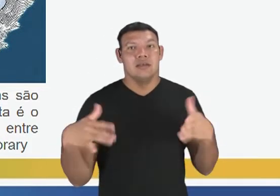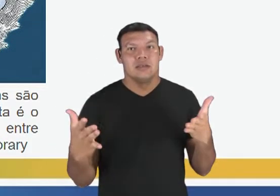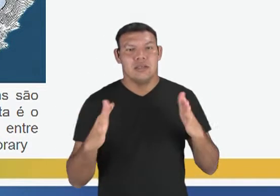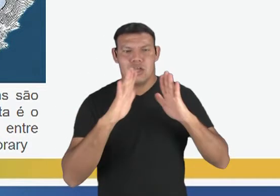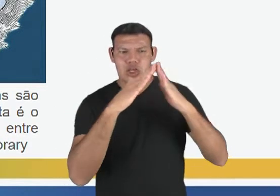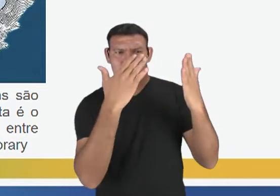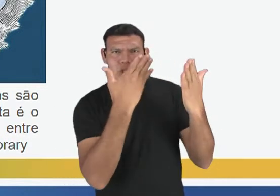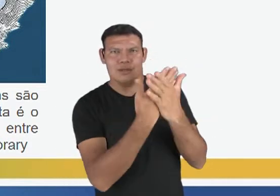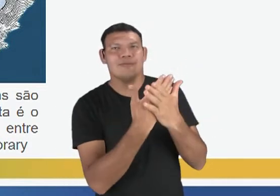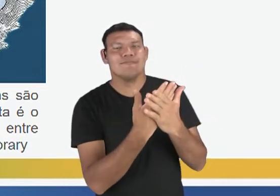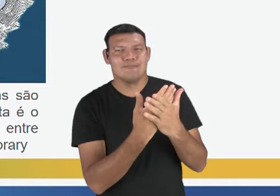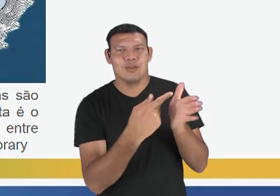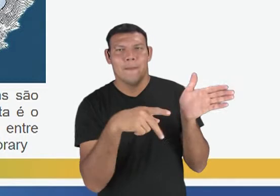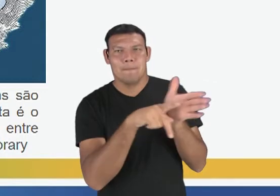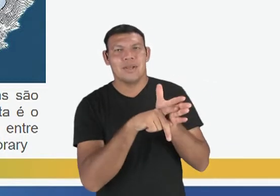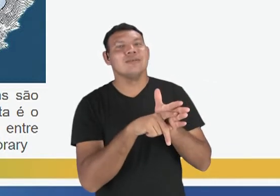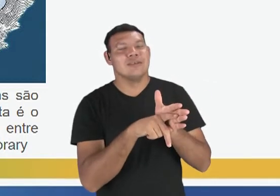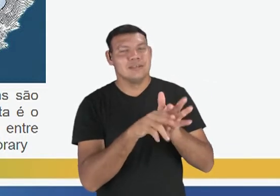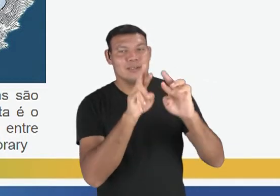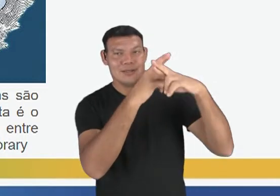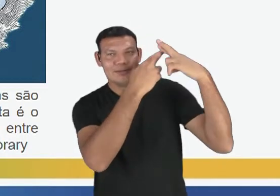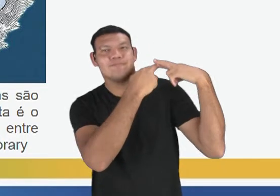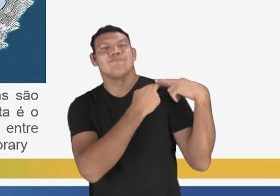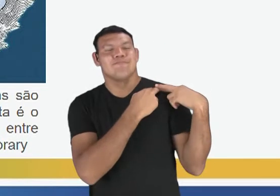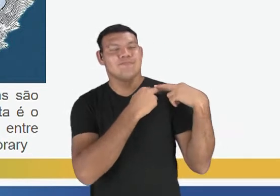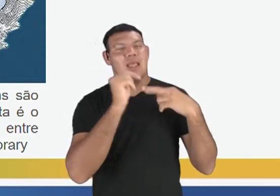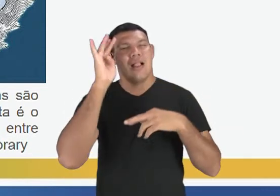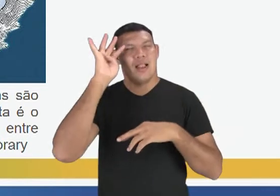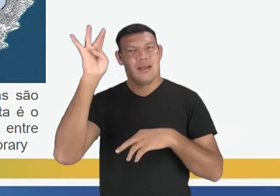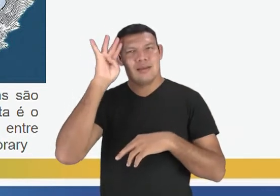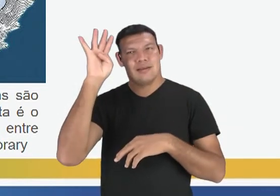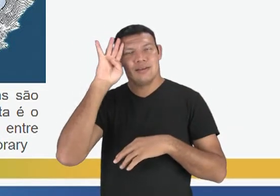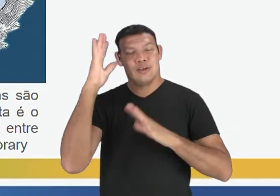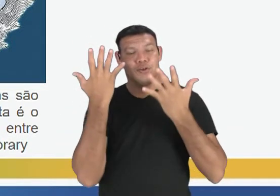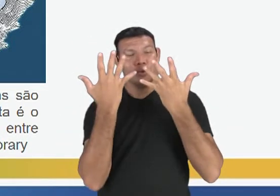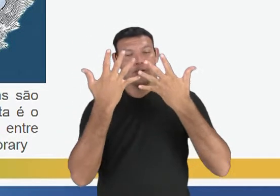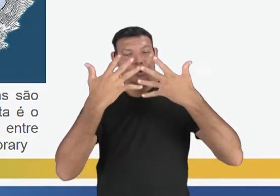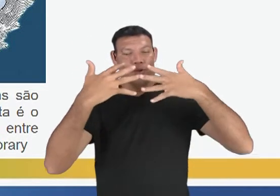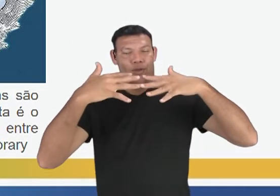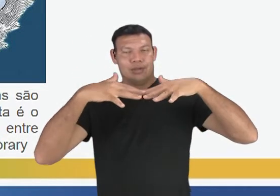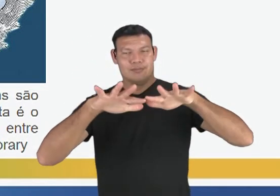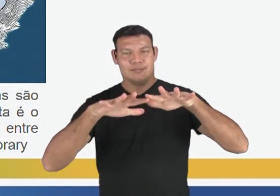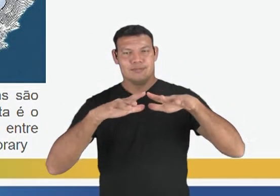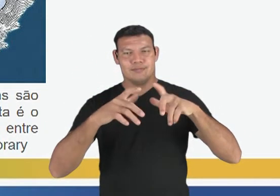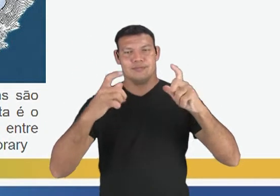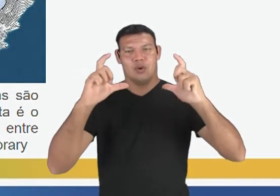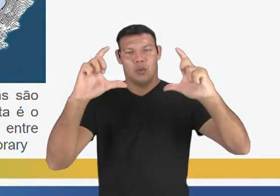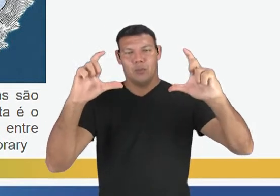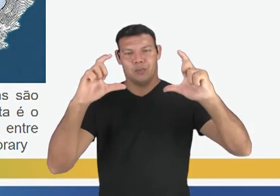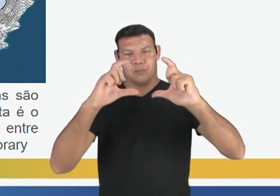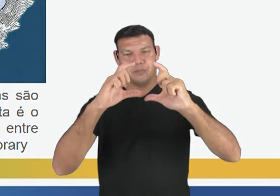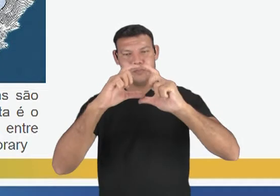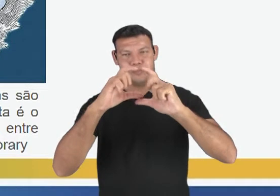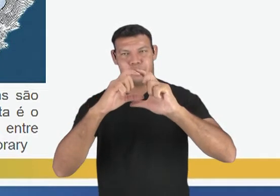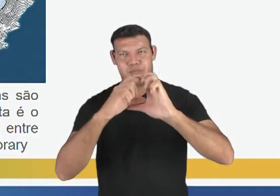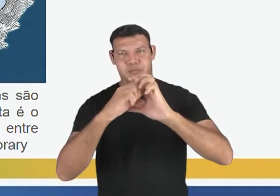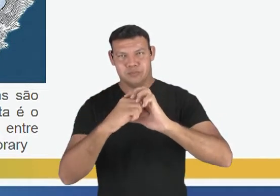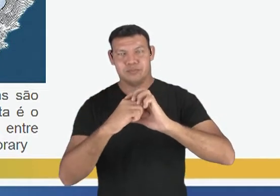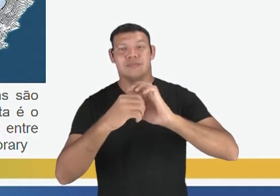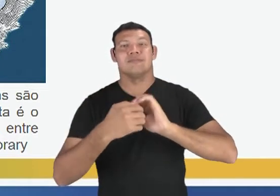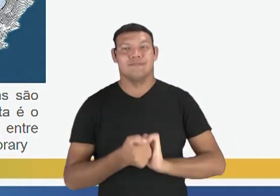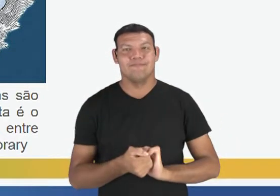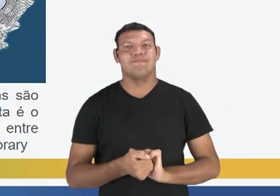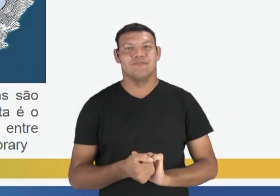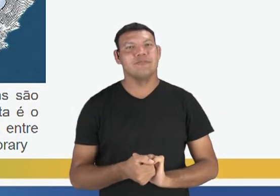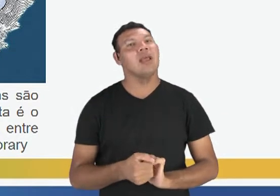escola pitagórica foi responsável pela teoria da harmonia das esferas, segundo a qual todos os corpos celestes